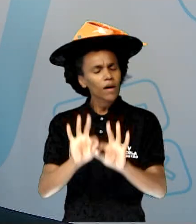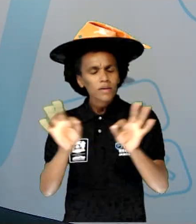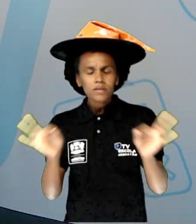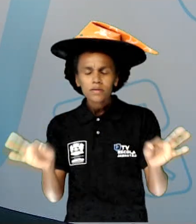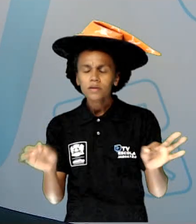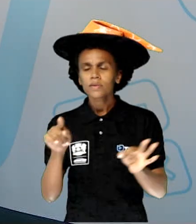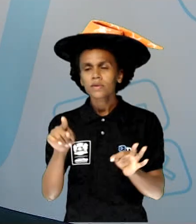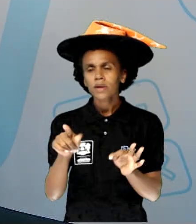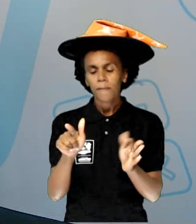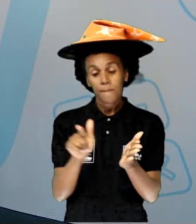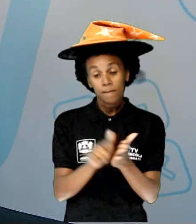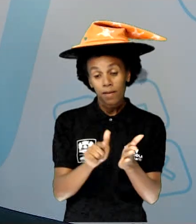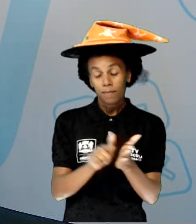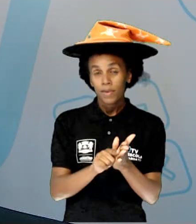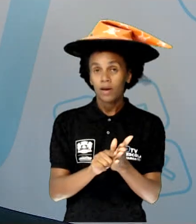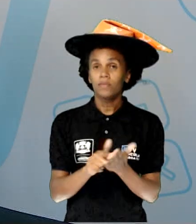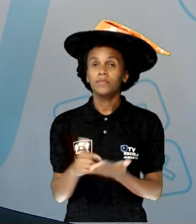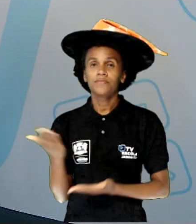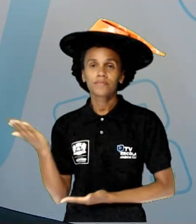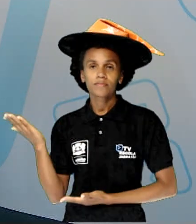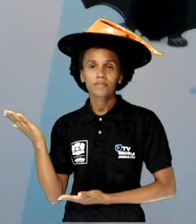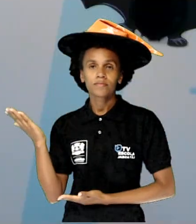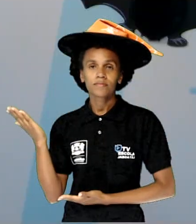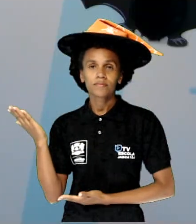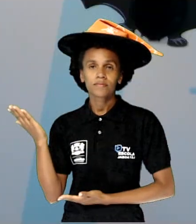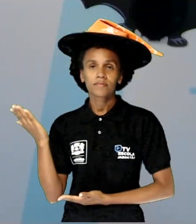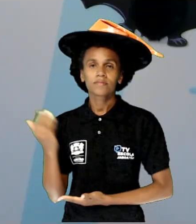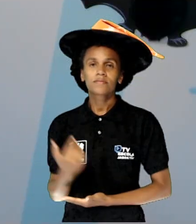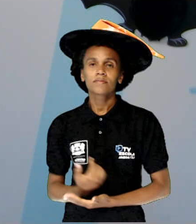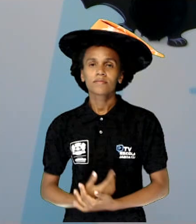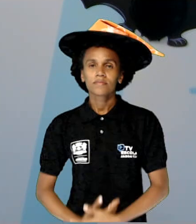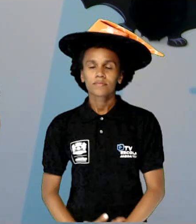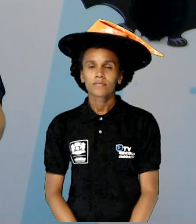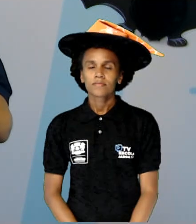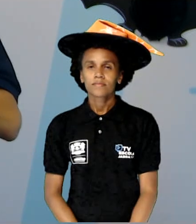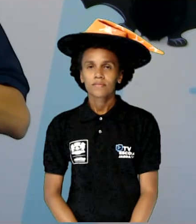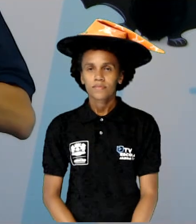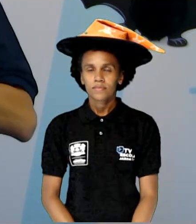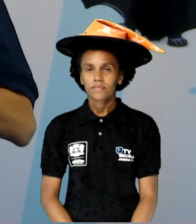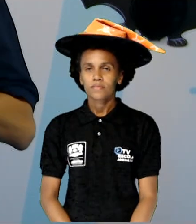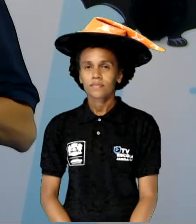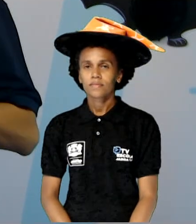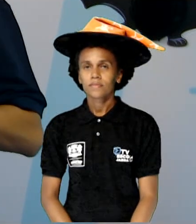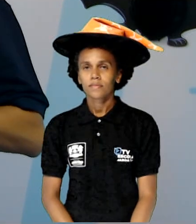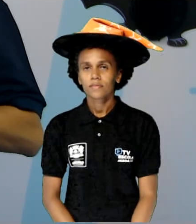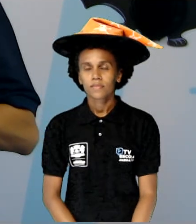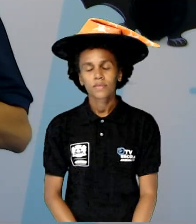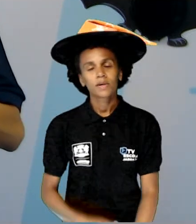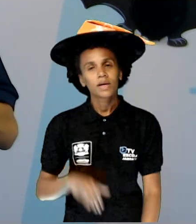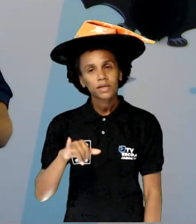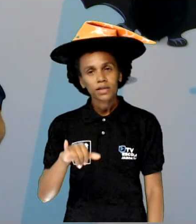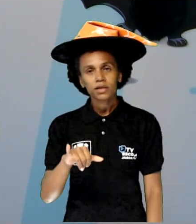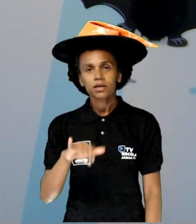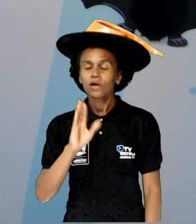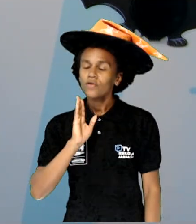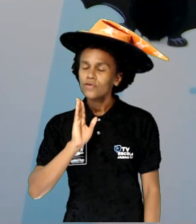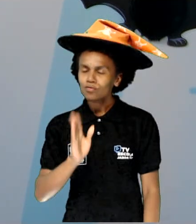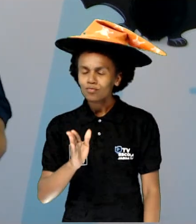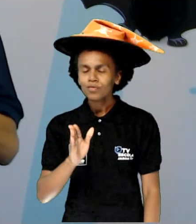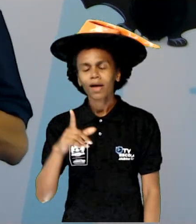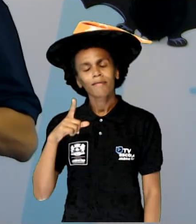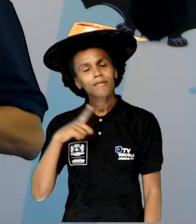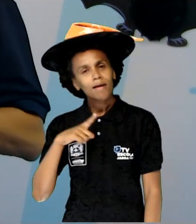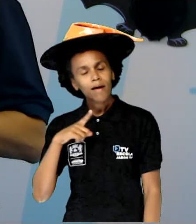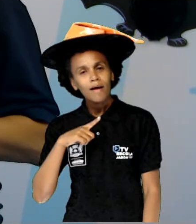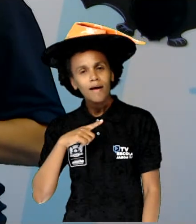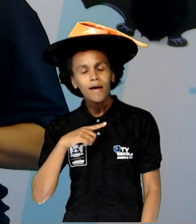e enrolando assim ó ó enrolando e E se fosse um caminho mas se você já tiver em casa um